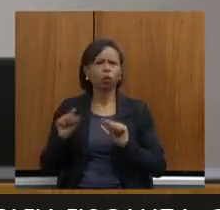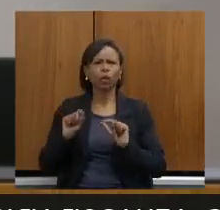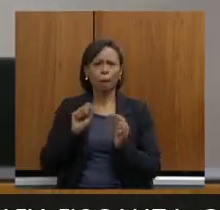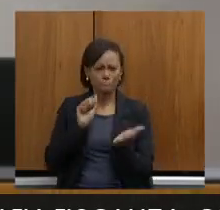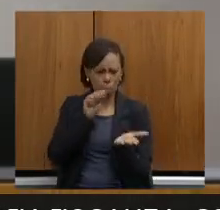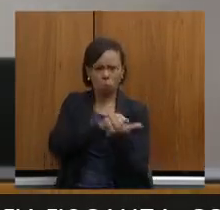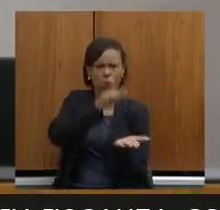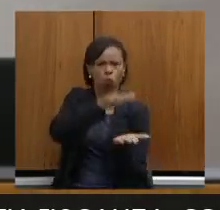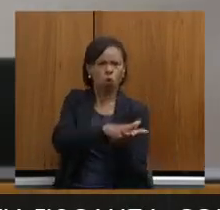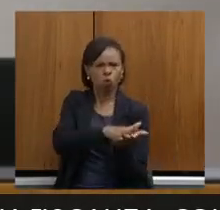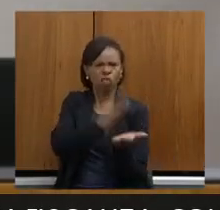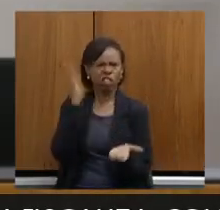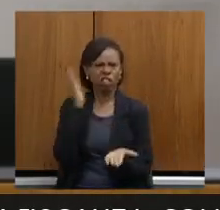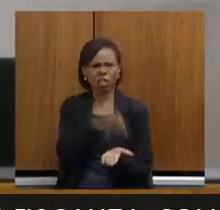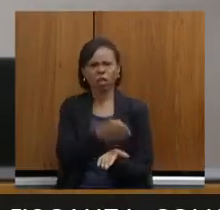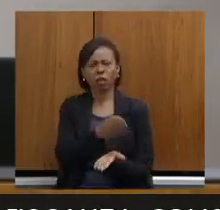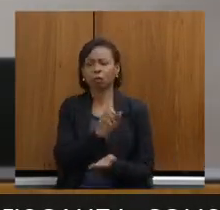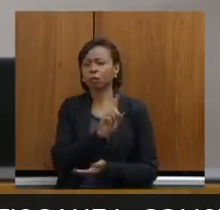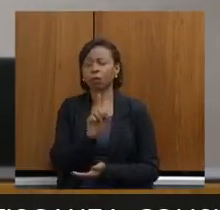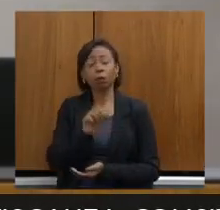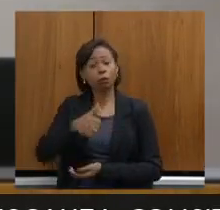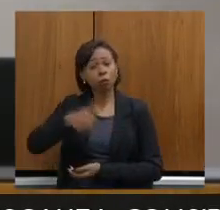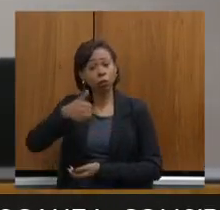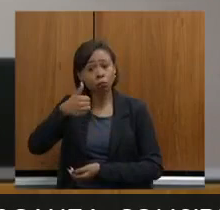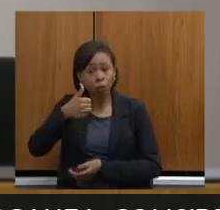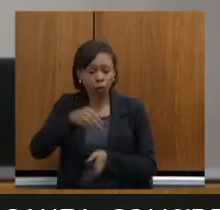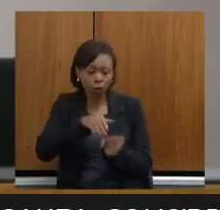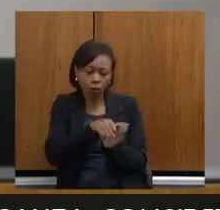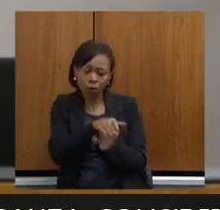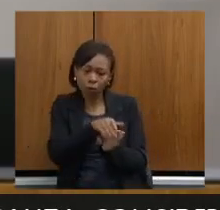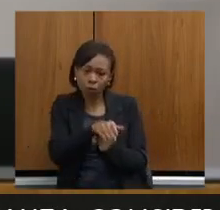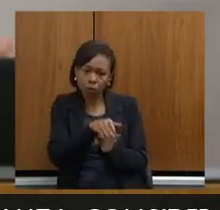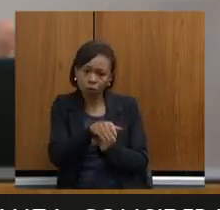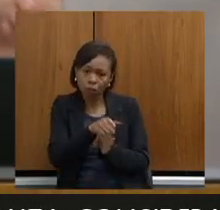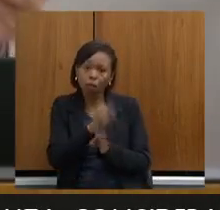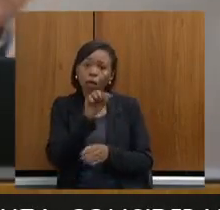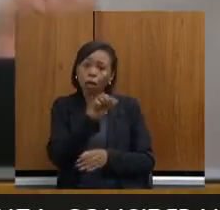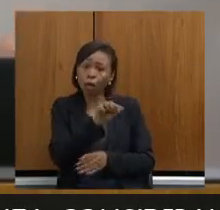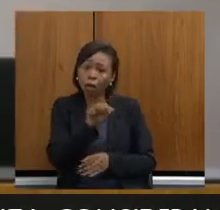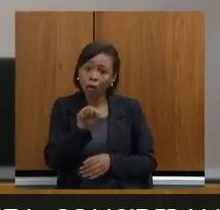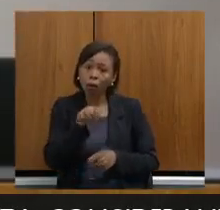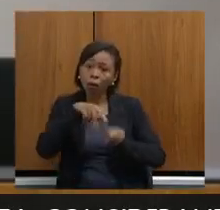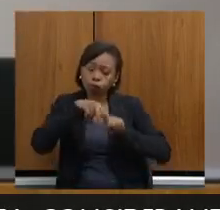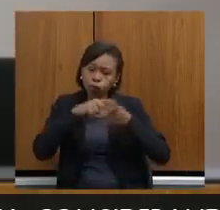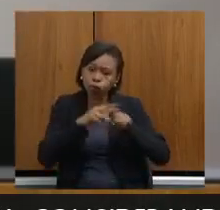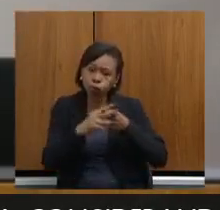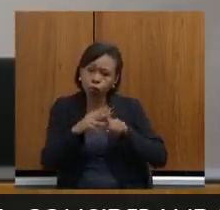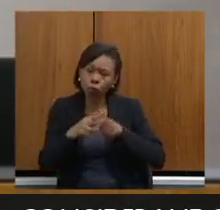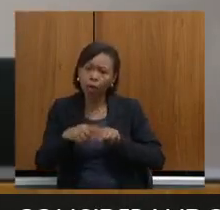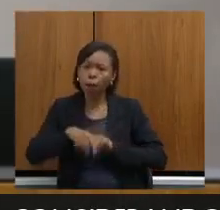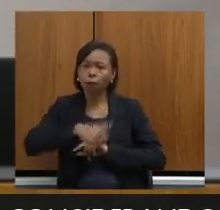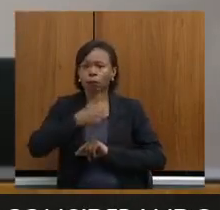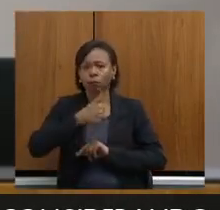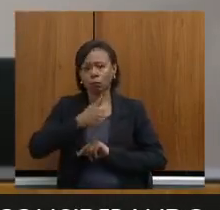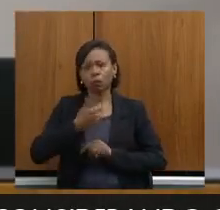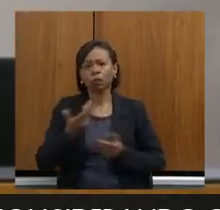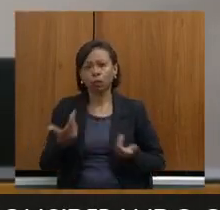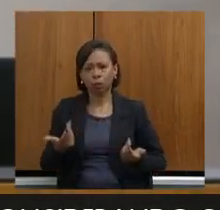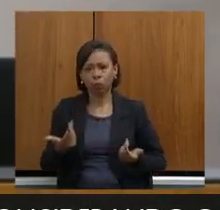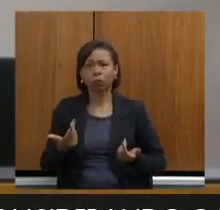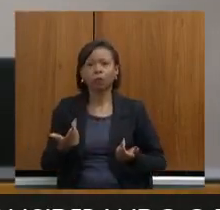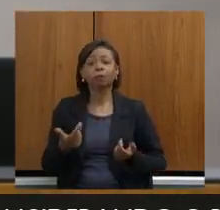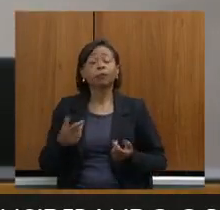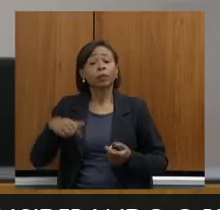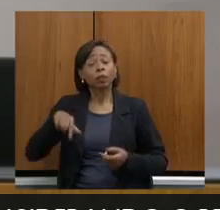primeira oportunidade a gente tem que primeiro orientar dar oportunidade da pessoa de regularizar a situação então